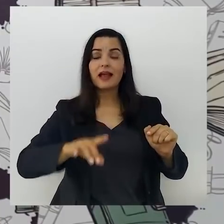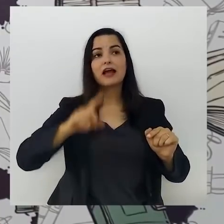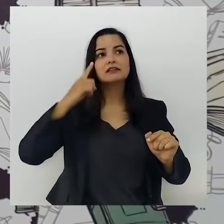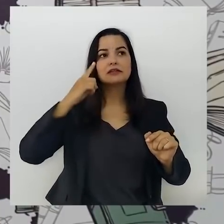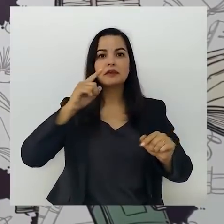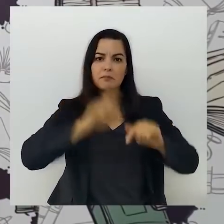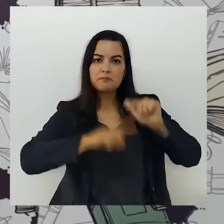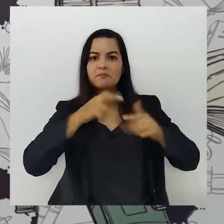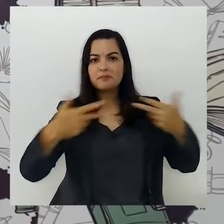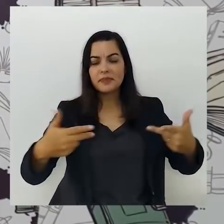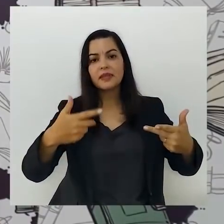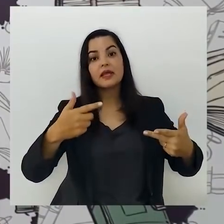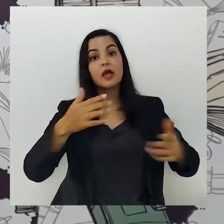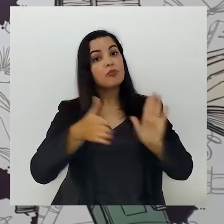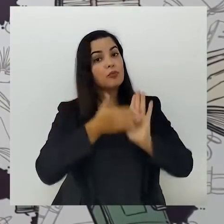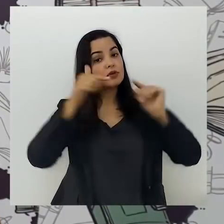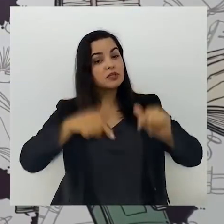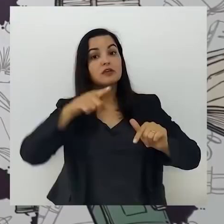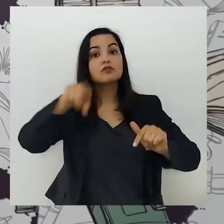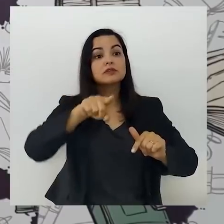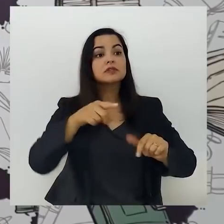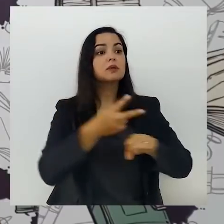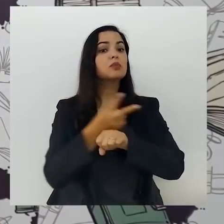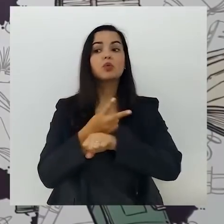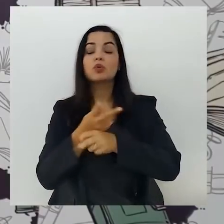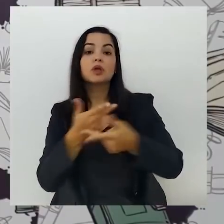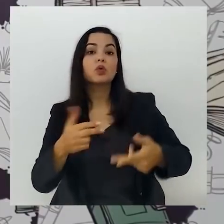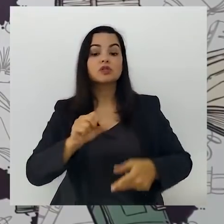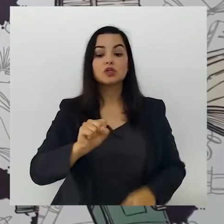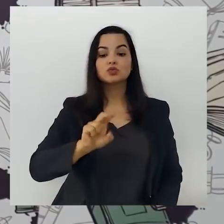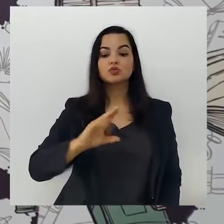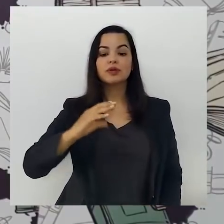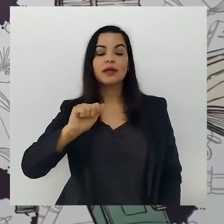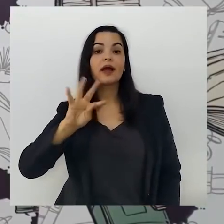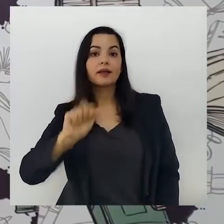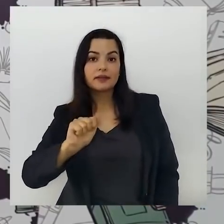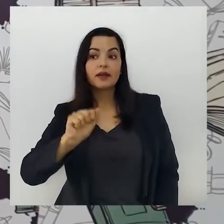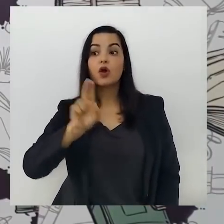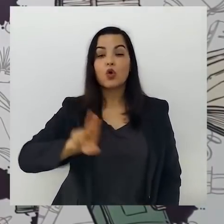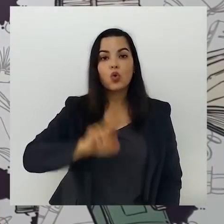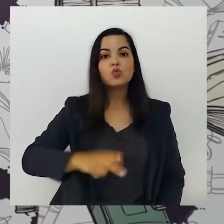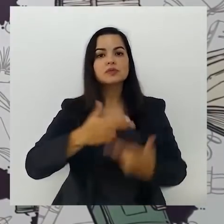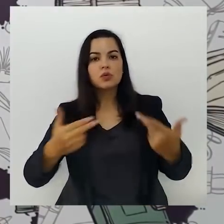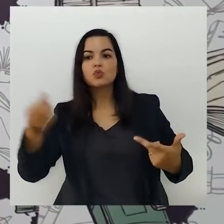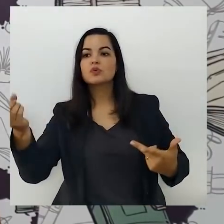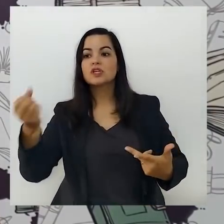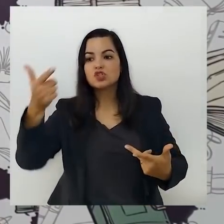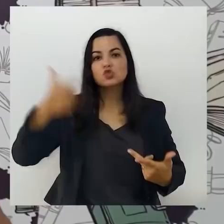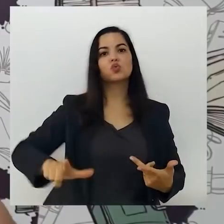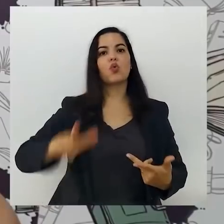vocês façam a construção com material de sucata, reutilizando o que vocês têm em casa, assim como nós